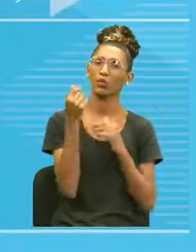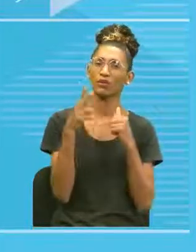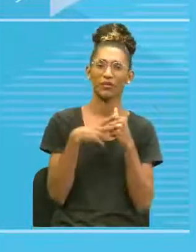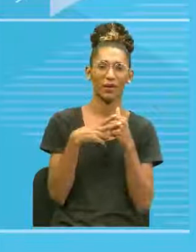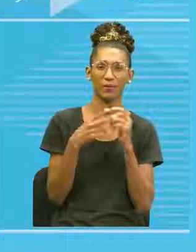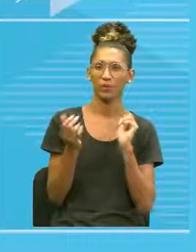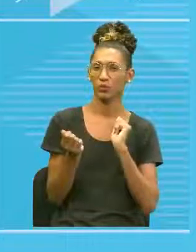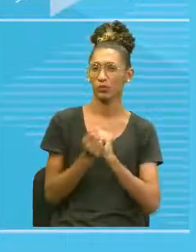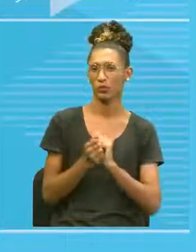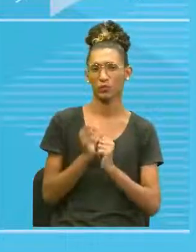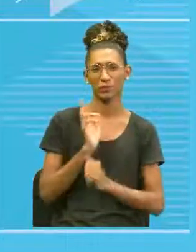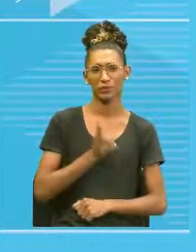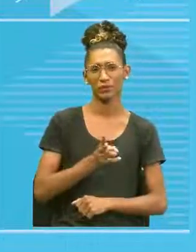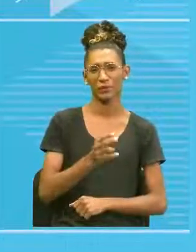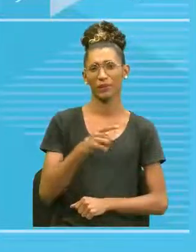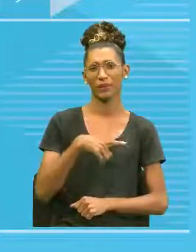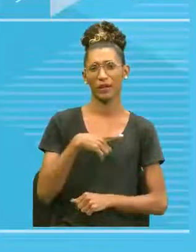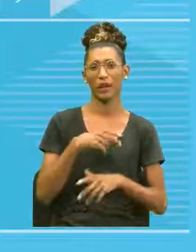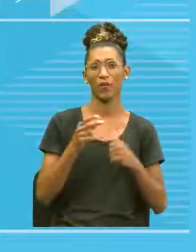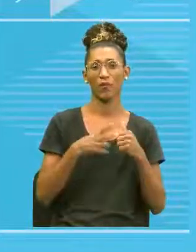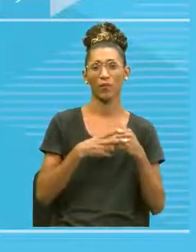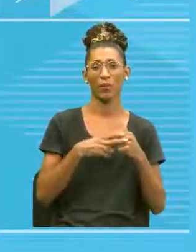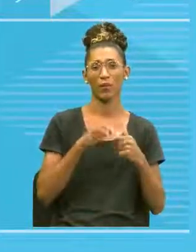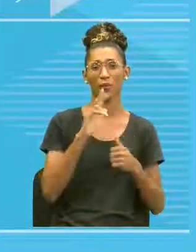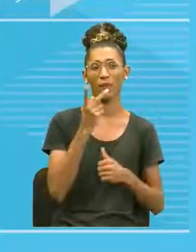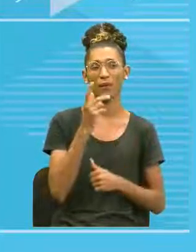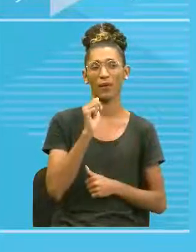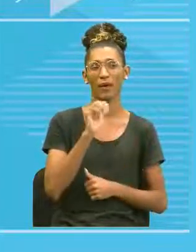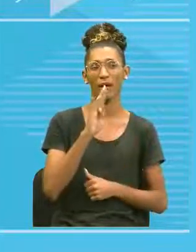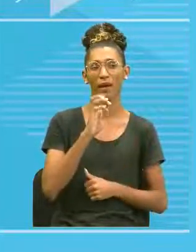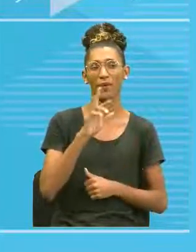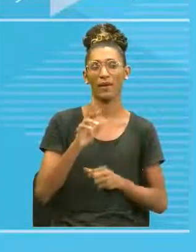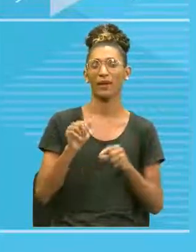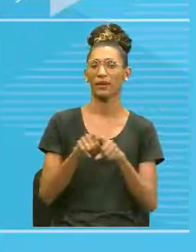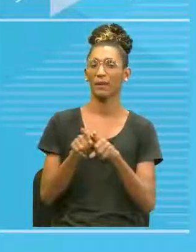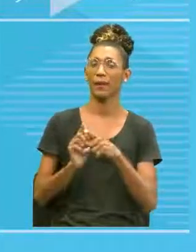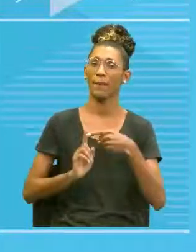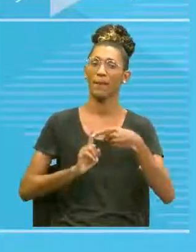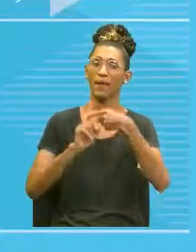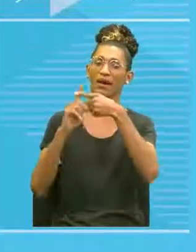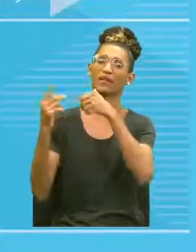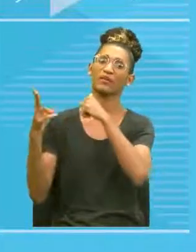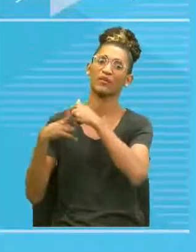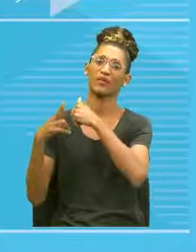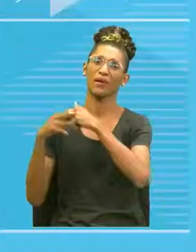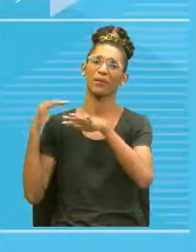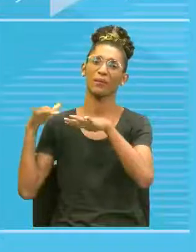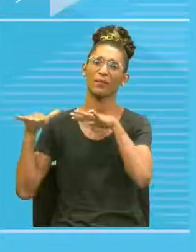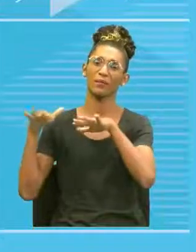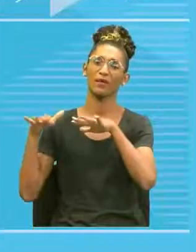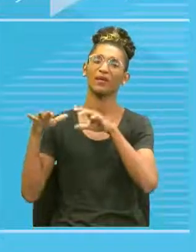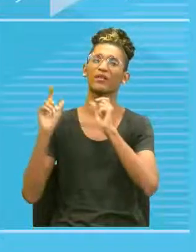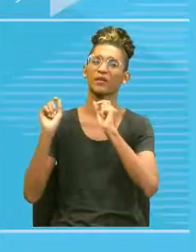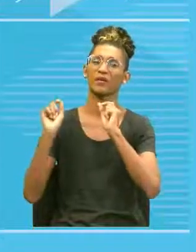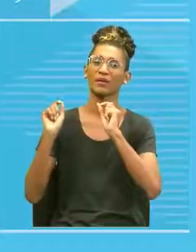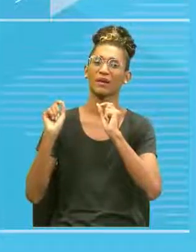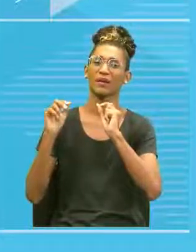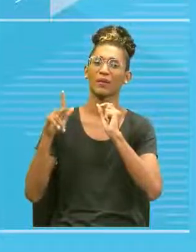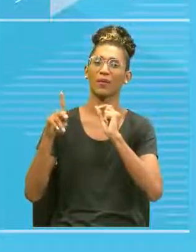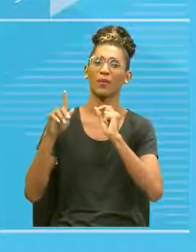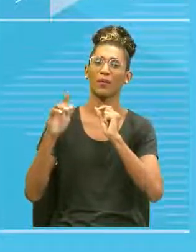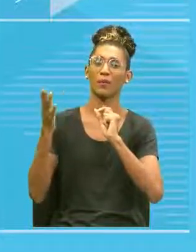sempre a verbos o verbo haver e o verbo da ação vai estar no particípio